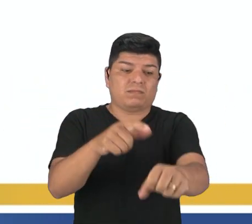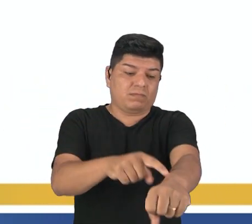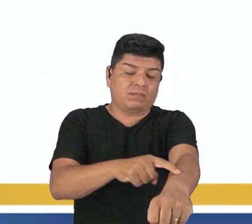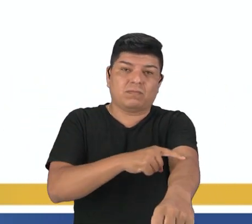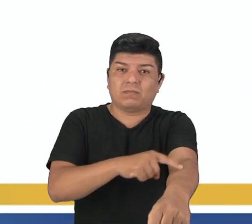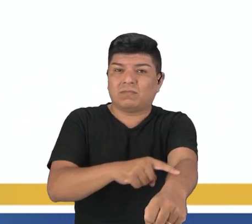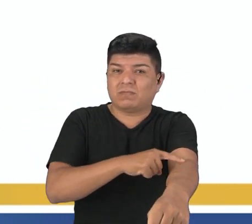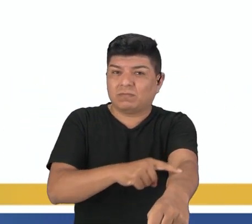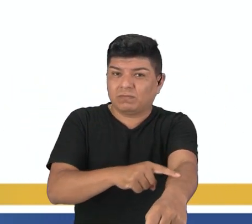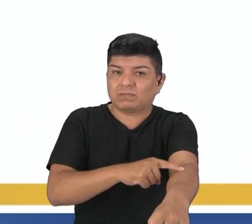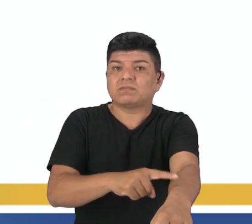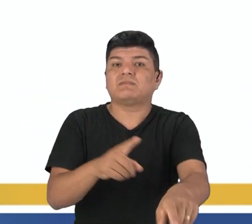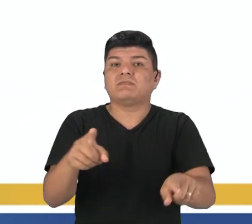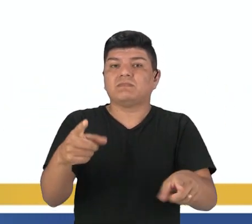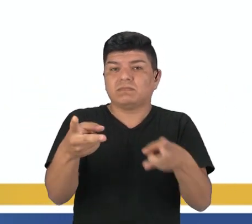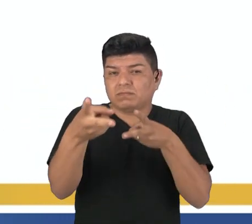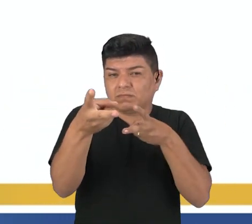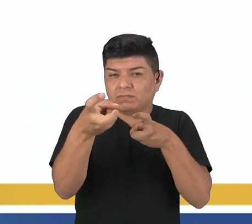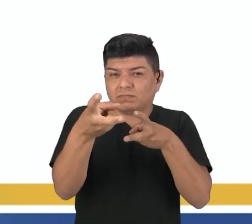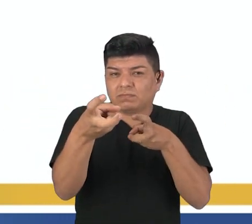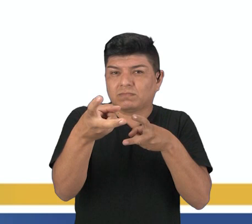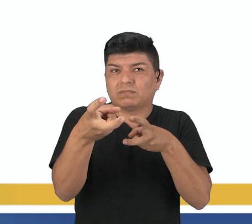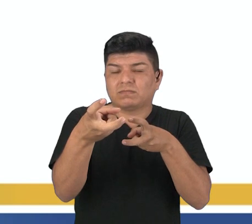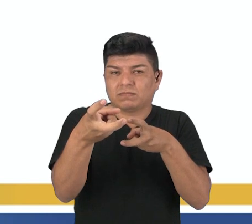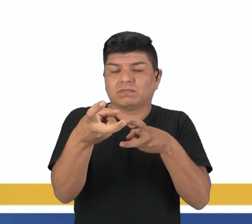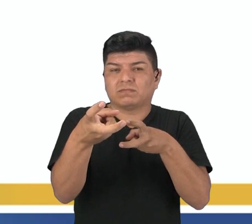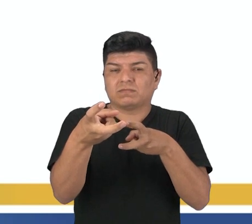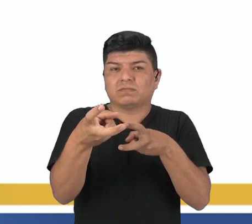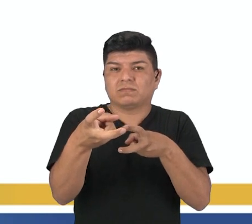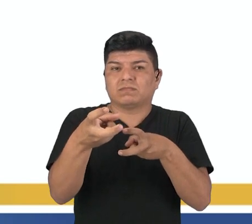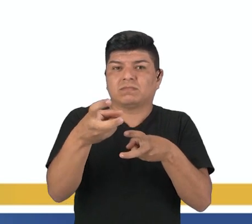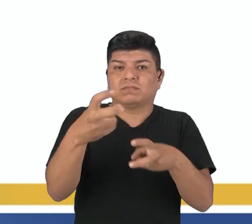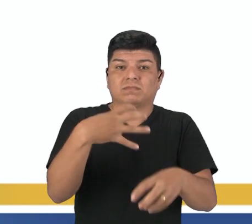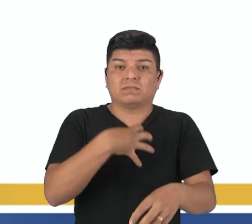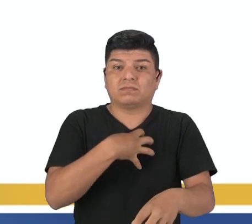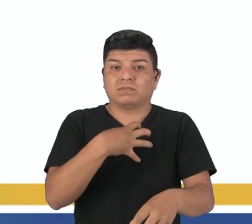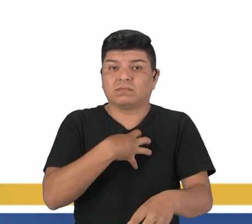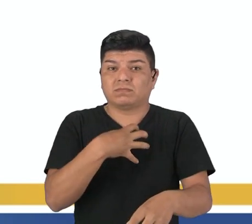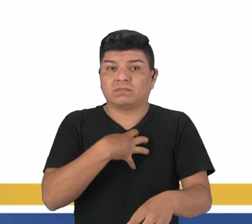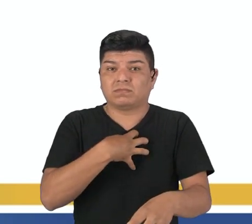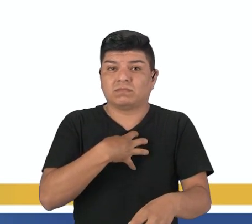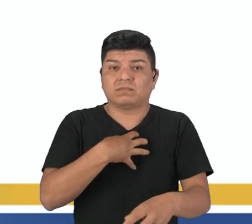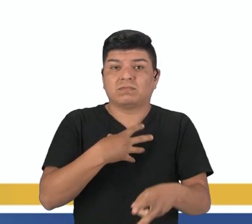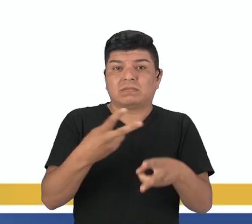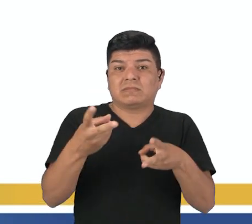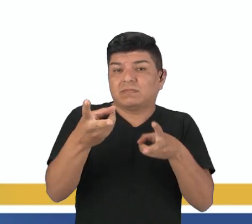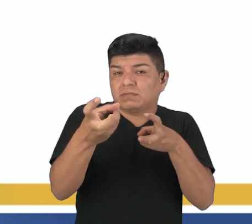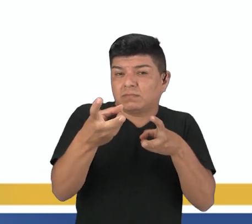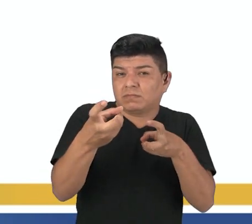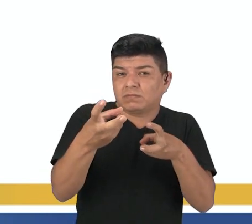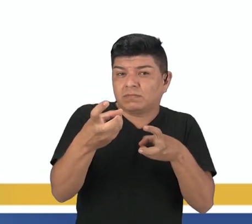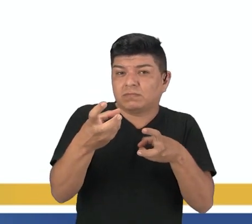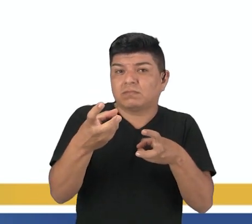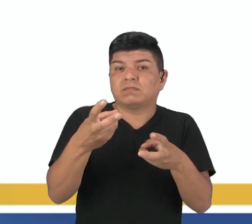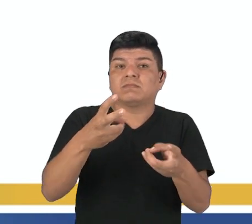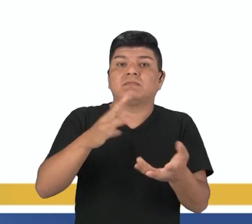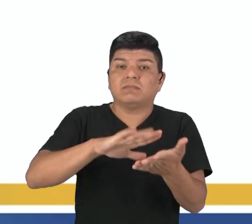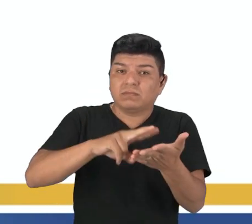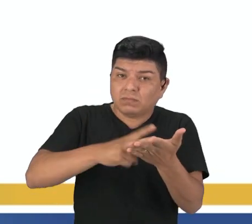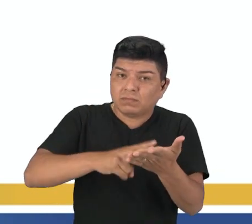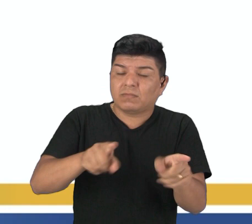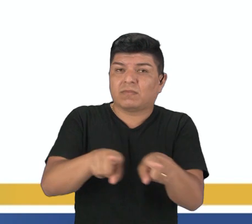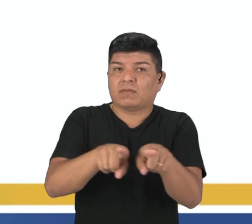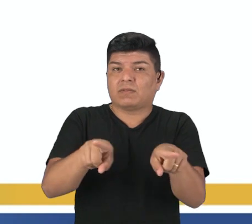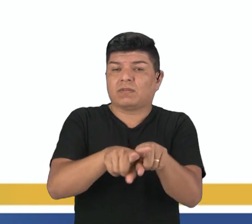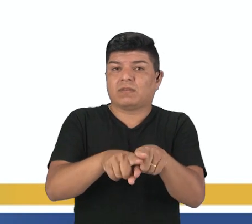central. E a gente consegue perceber esses sentidos e decodificar esses sentidos. Aqui eu trouxe